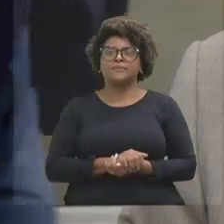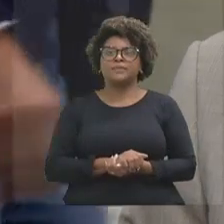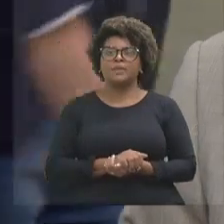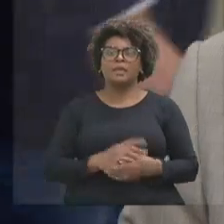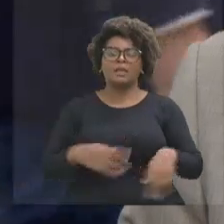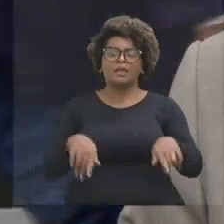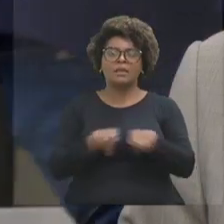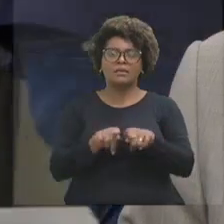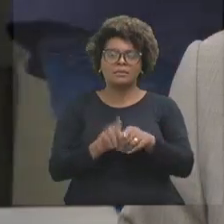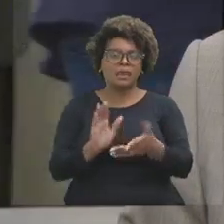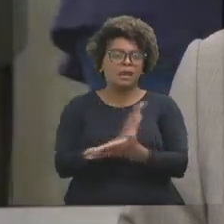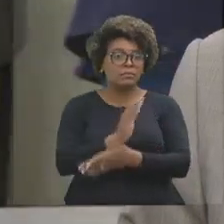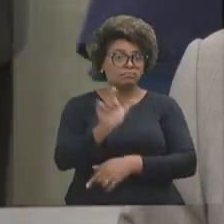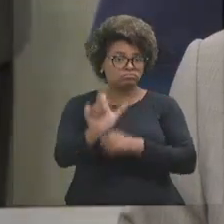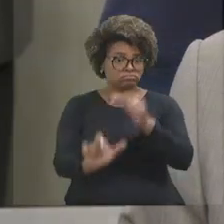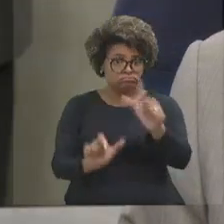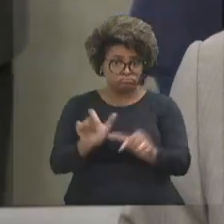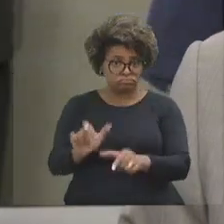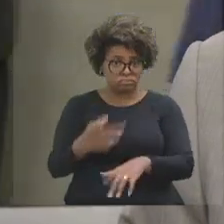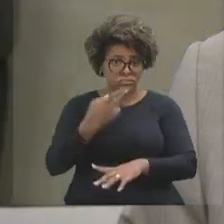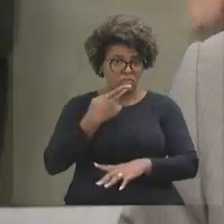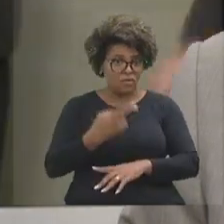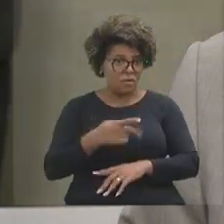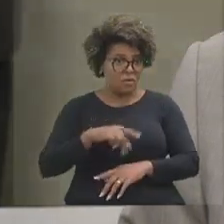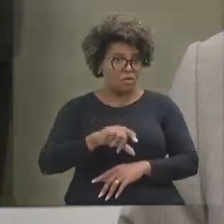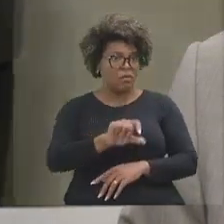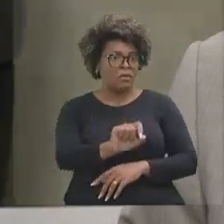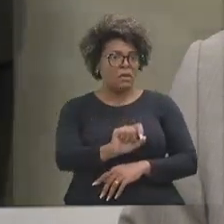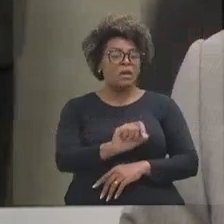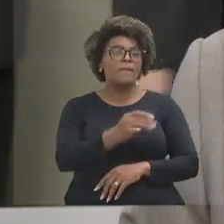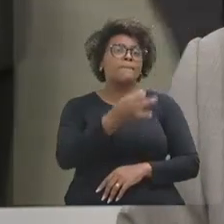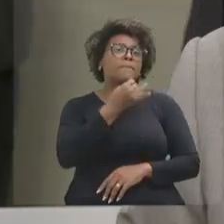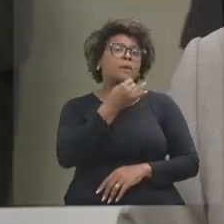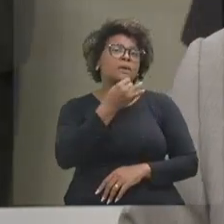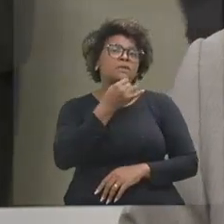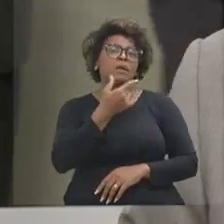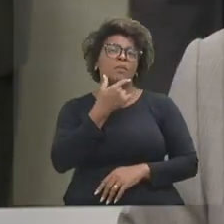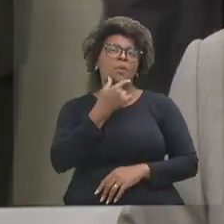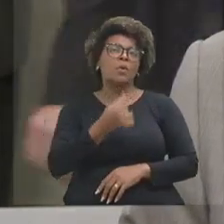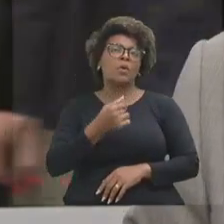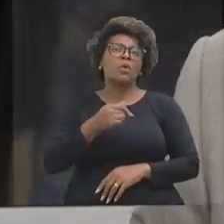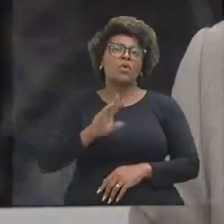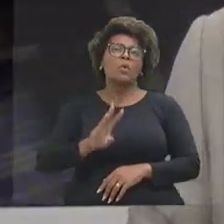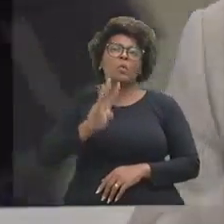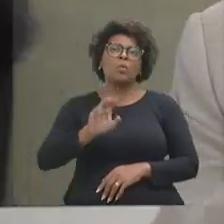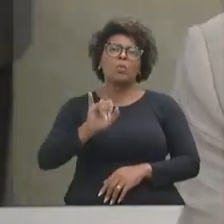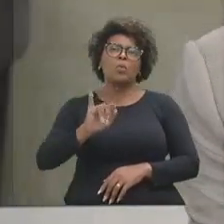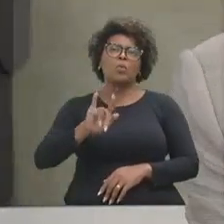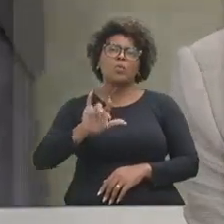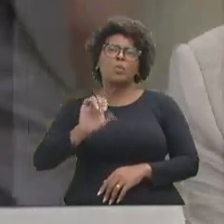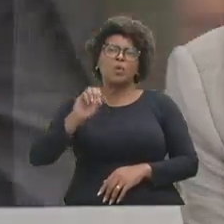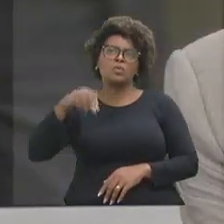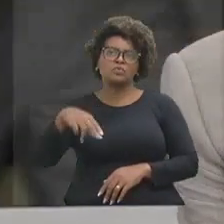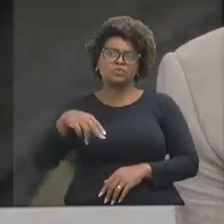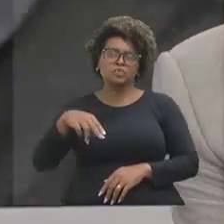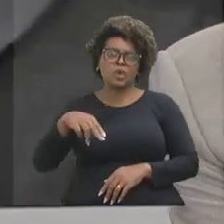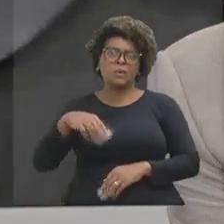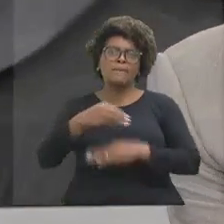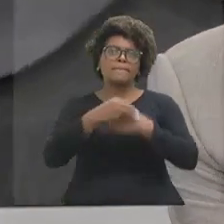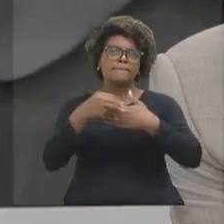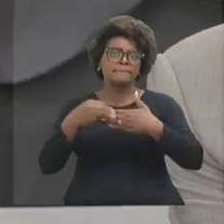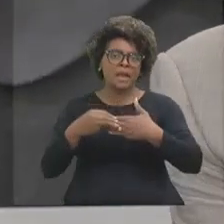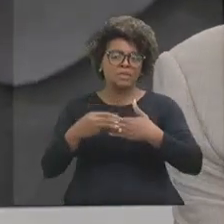daqui tem colocado como por exemplo Doutor Wilson a possibilidade de uma tabela de cirurgias